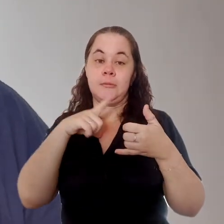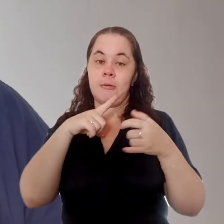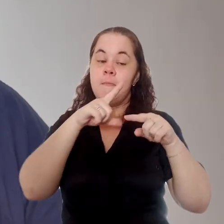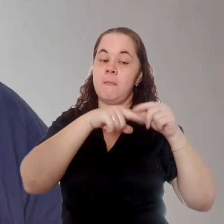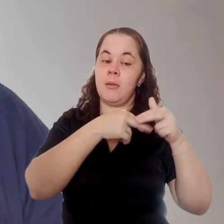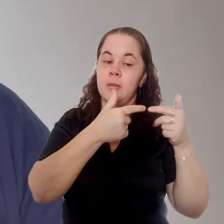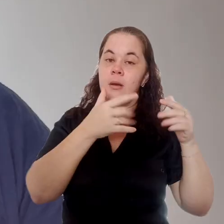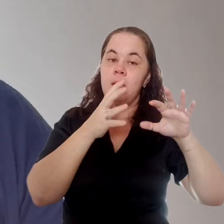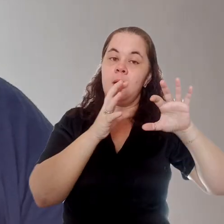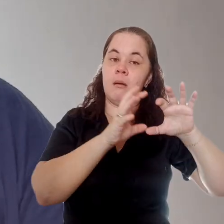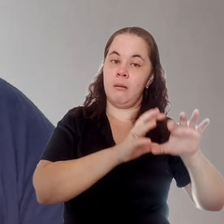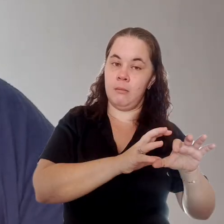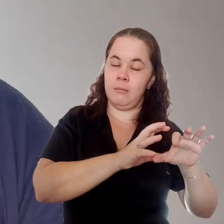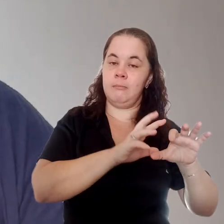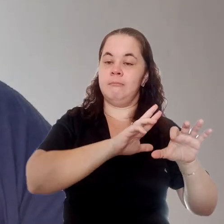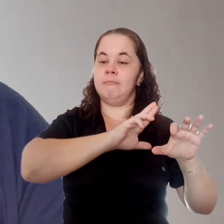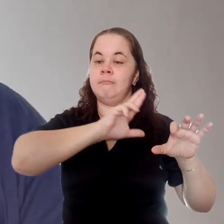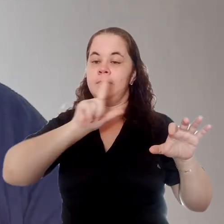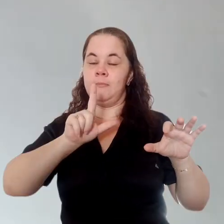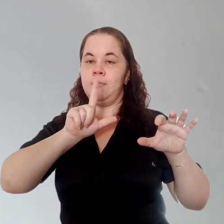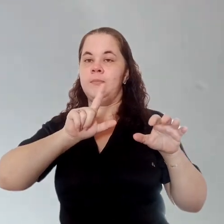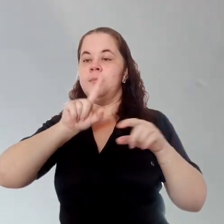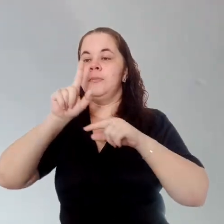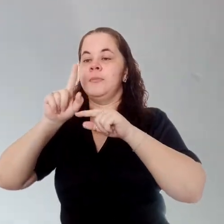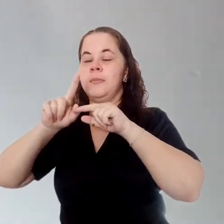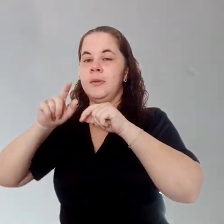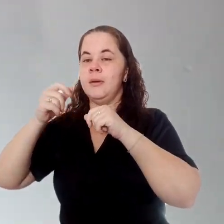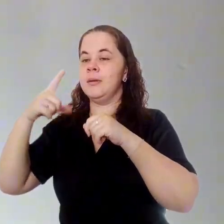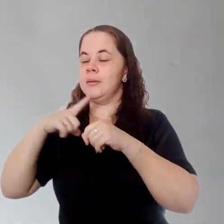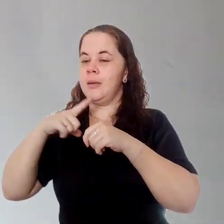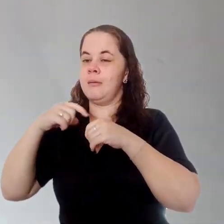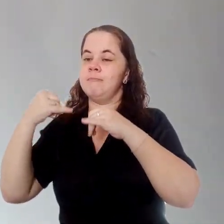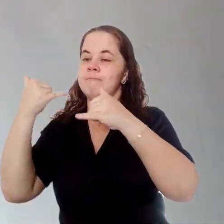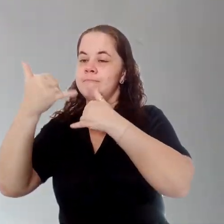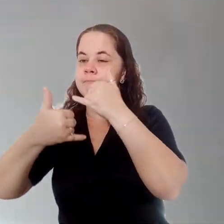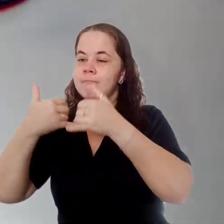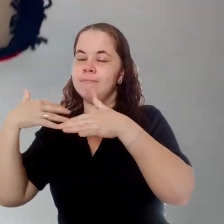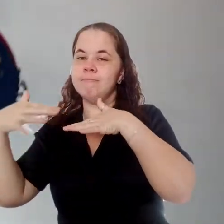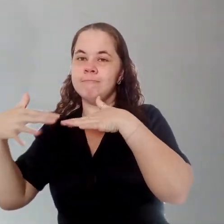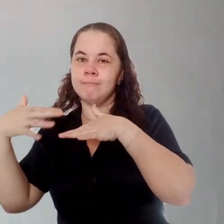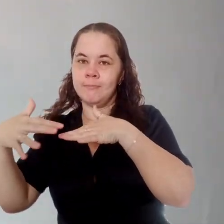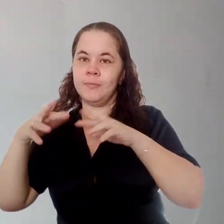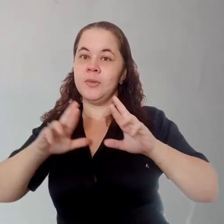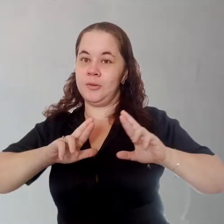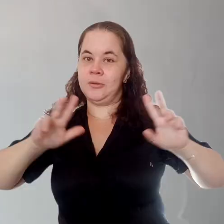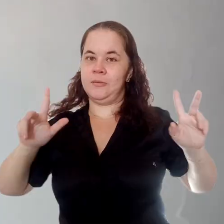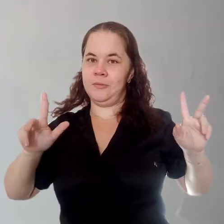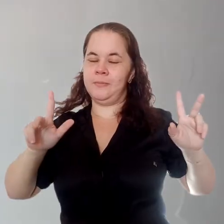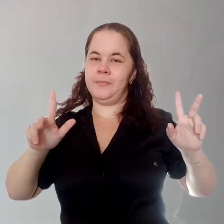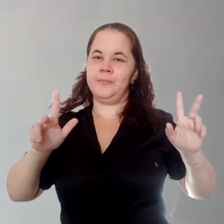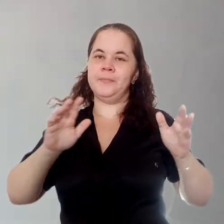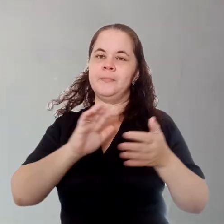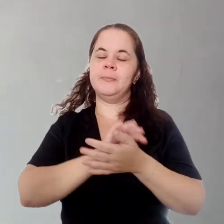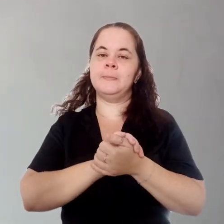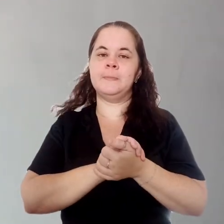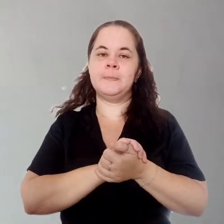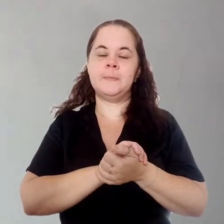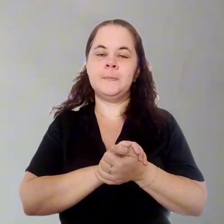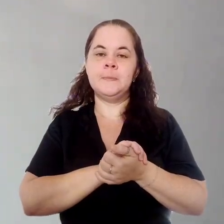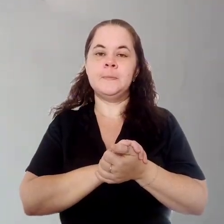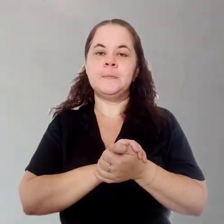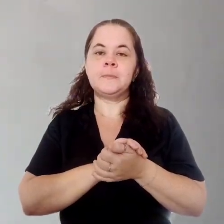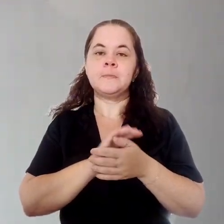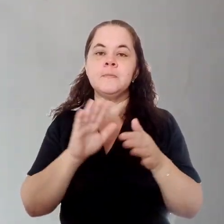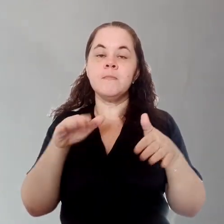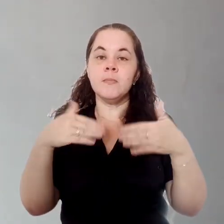brincadeira, que envolve uma tecnologia e uma técnica a ser executada sem precisar usar nenhum outro objeto, tá? E